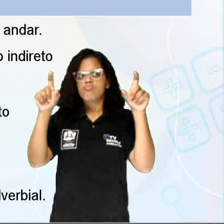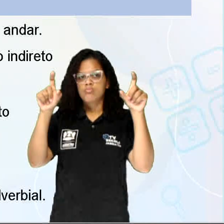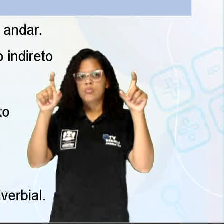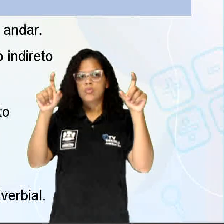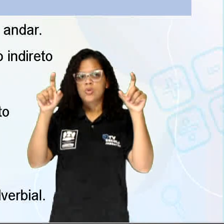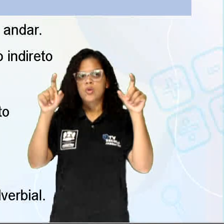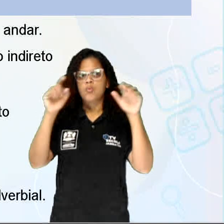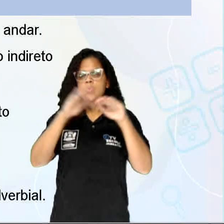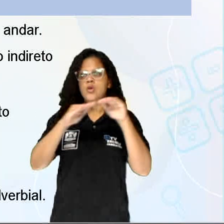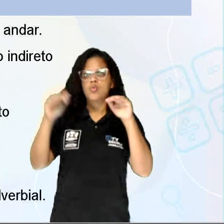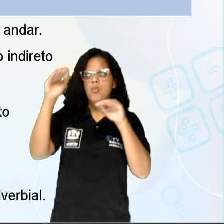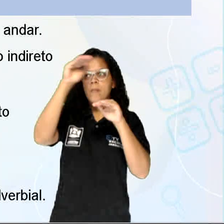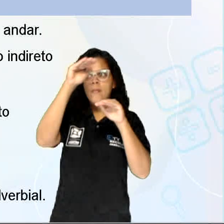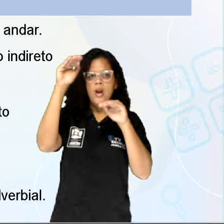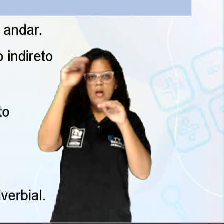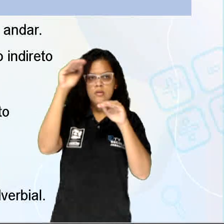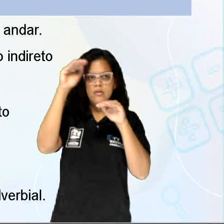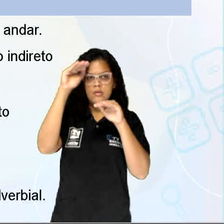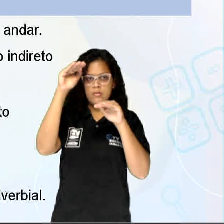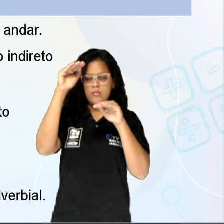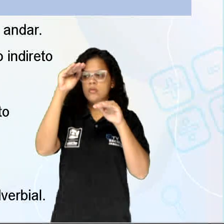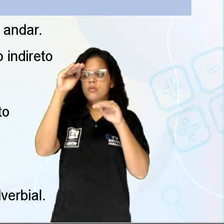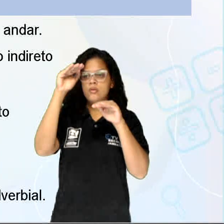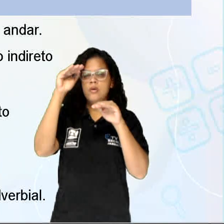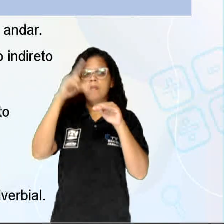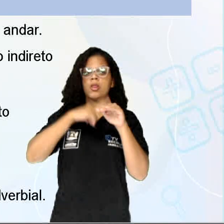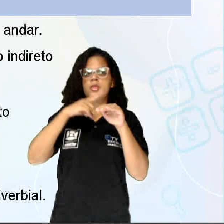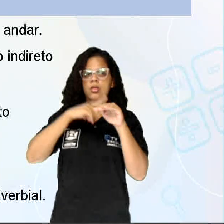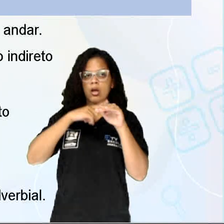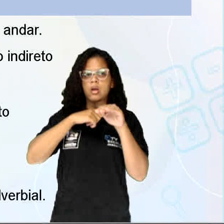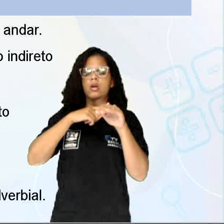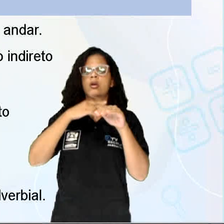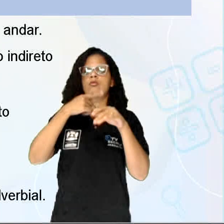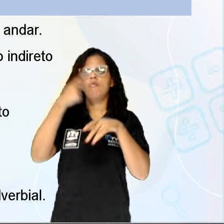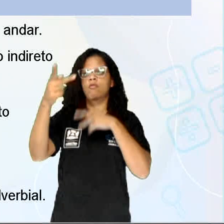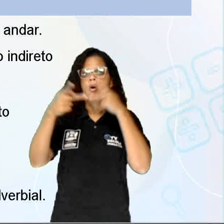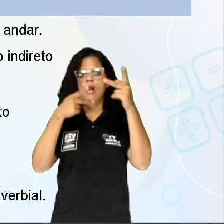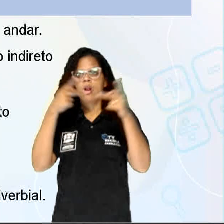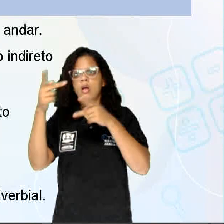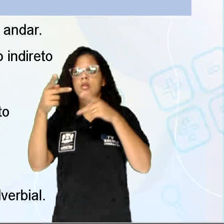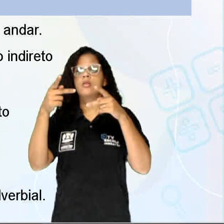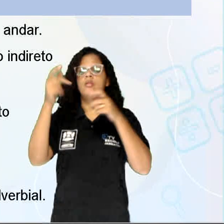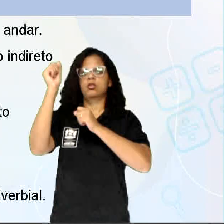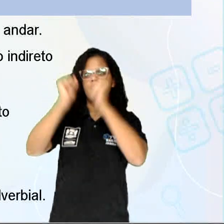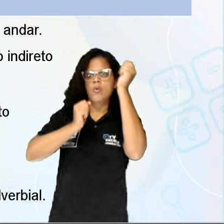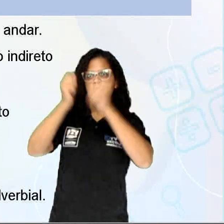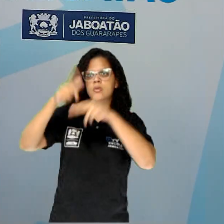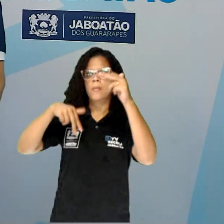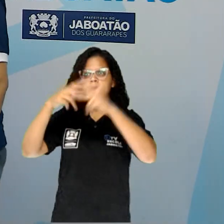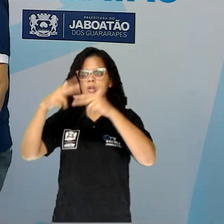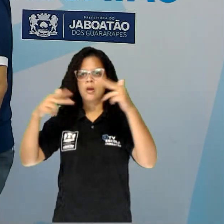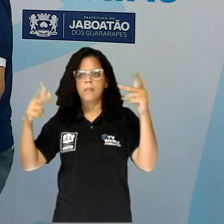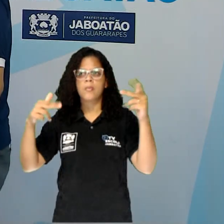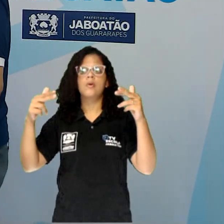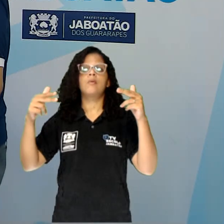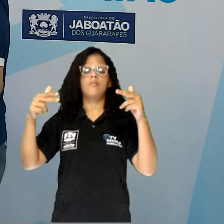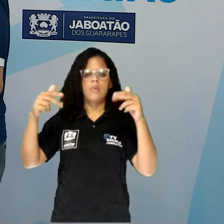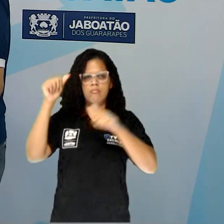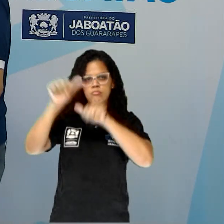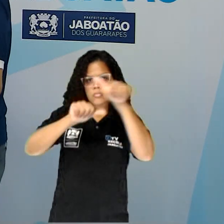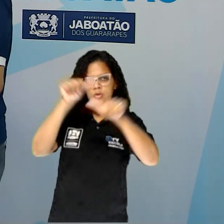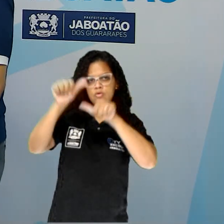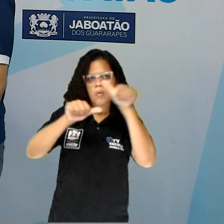enquanto o Brasil de cima fala de transformação, indústria, matéria-prima. Quem